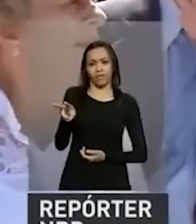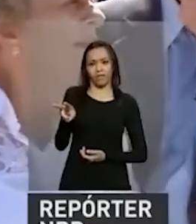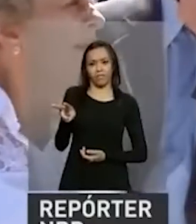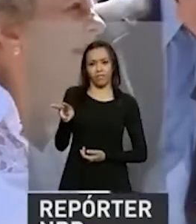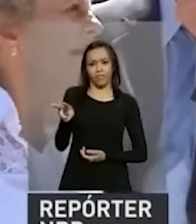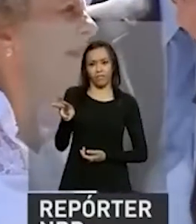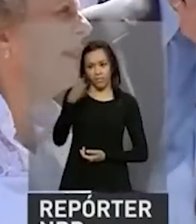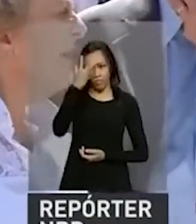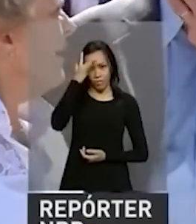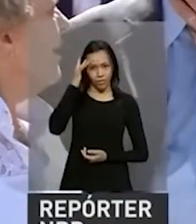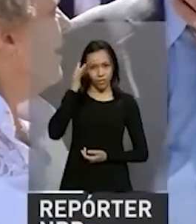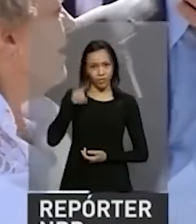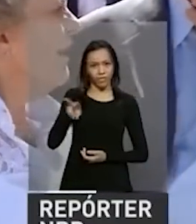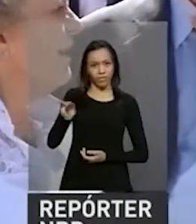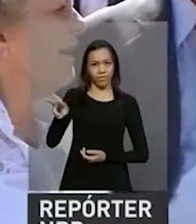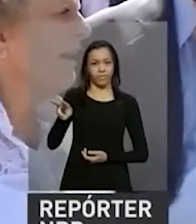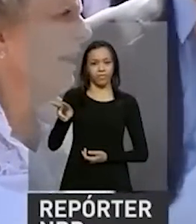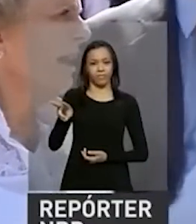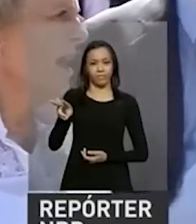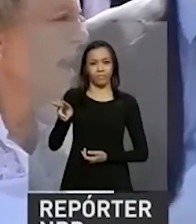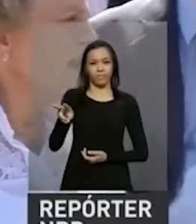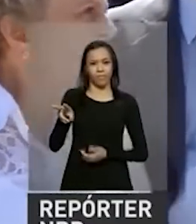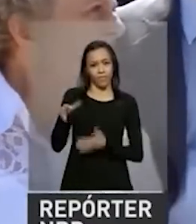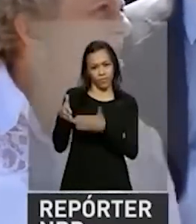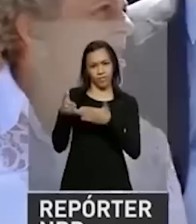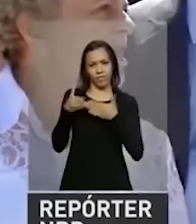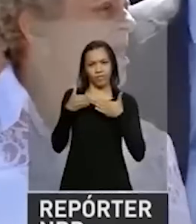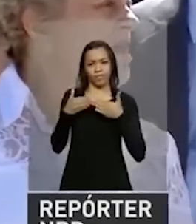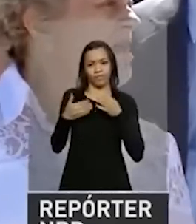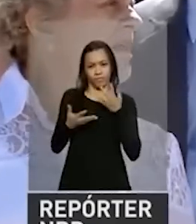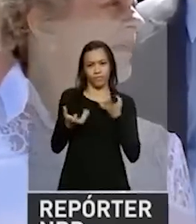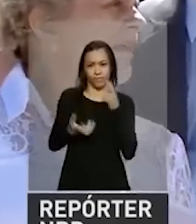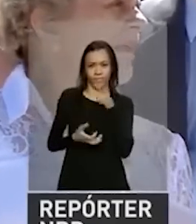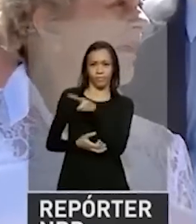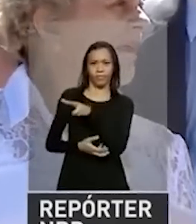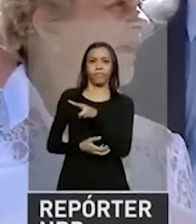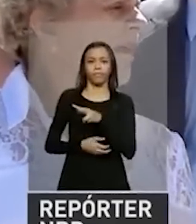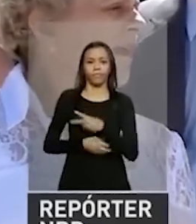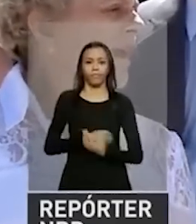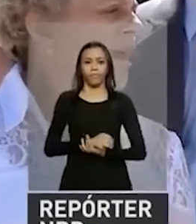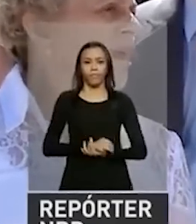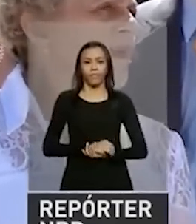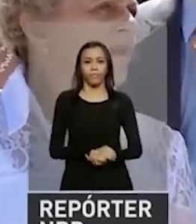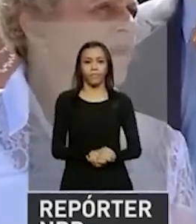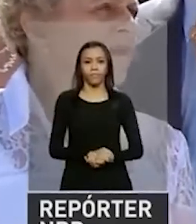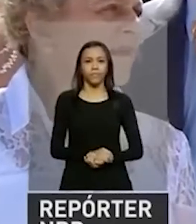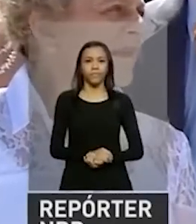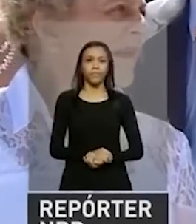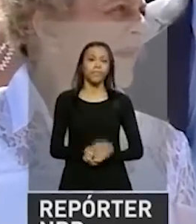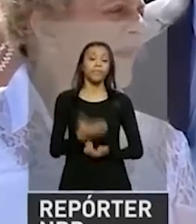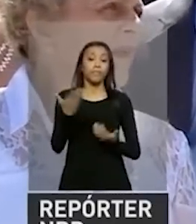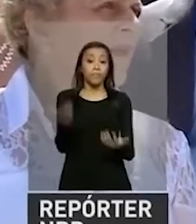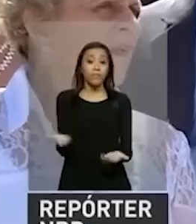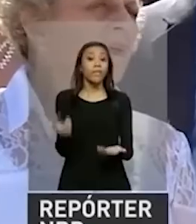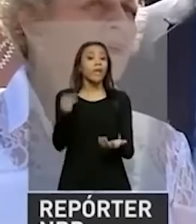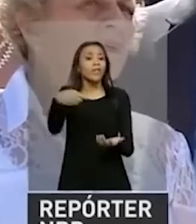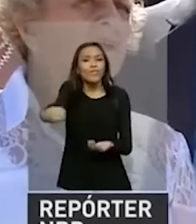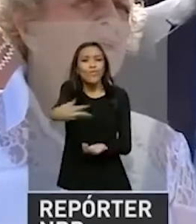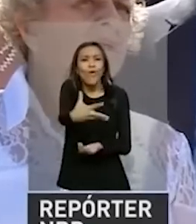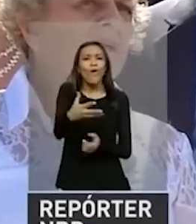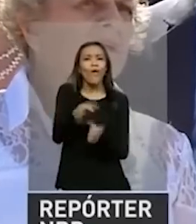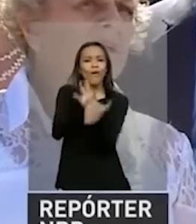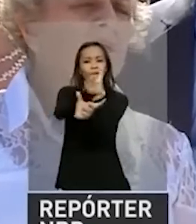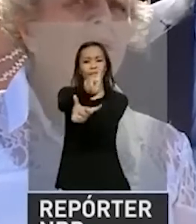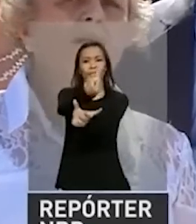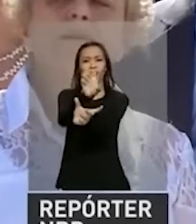projetos os brics sempre foram recusados que não eram bons um passou hoje o Brasil tem nove o Brasil Quer o